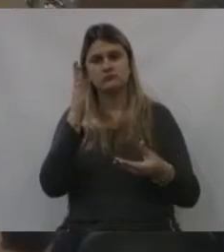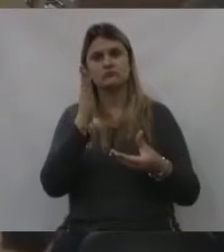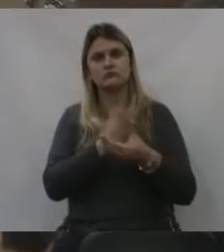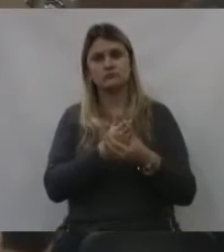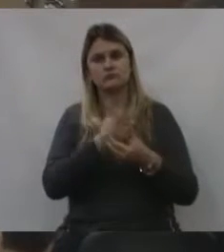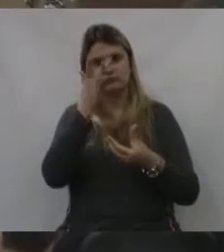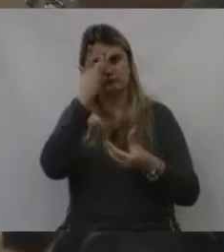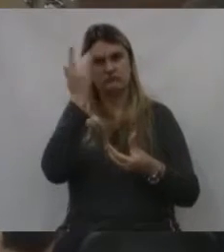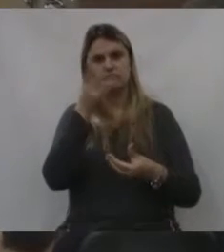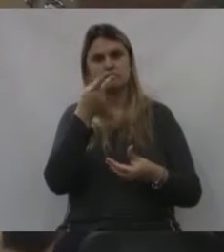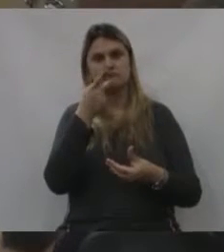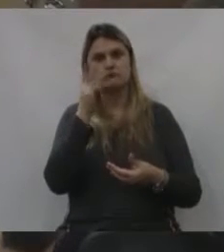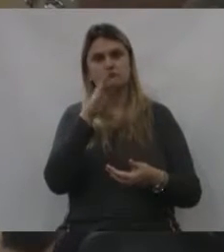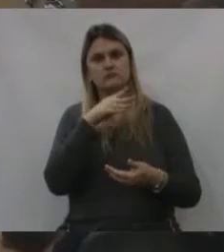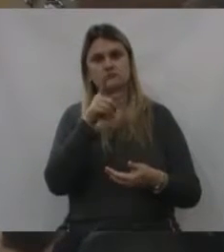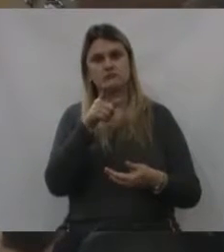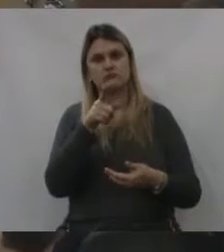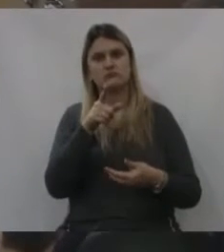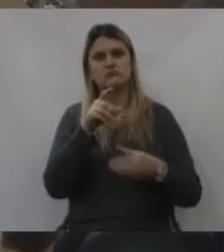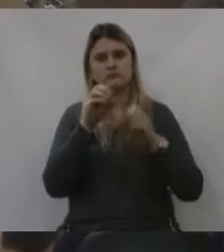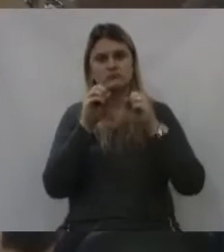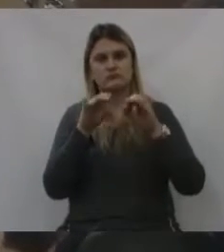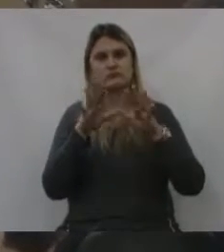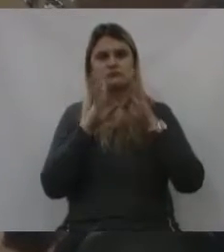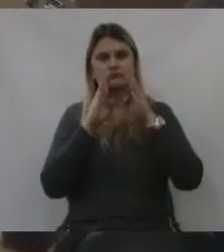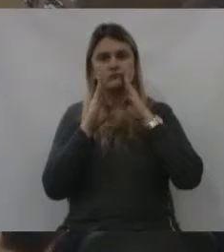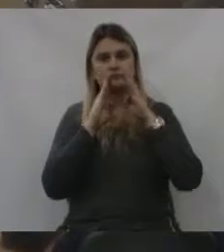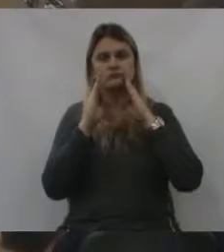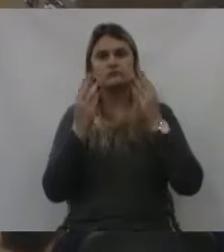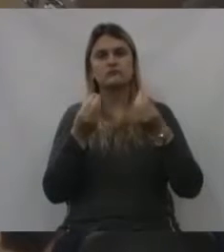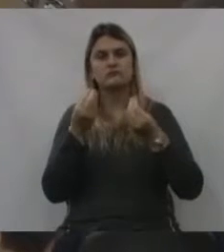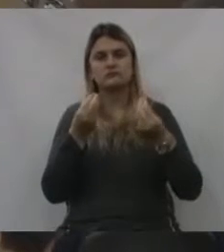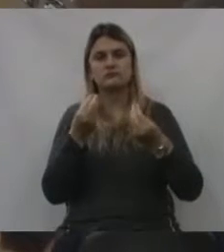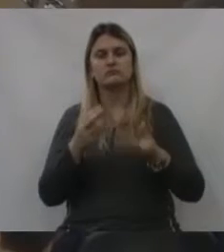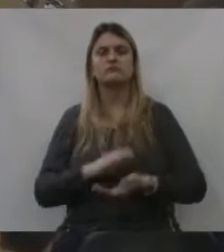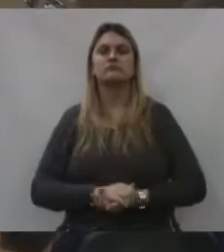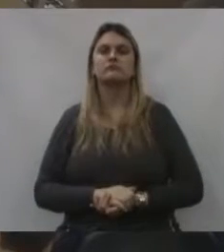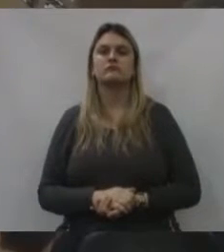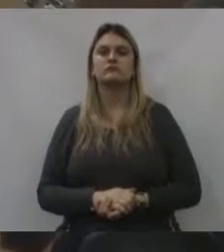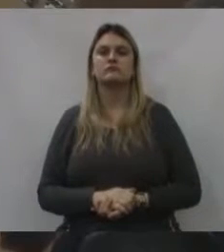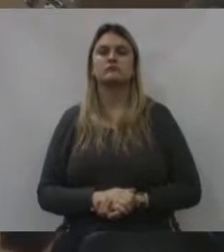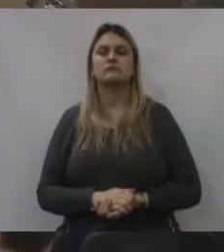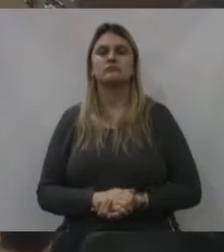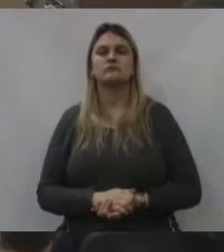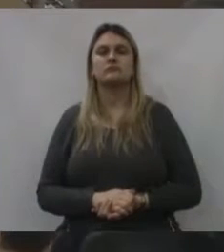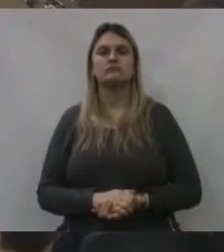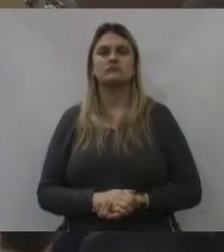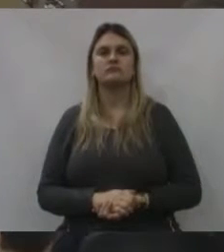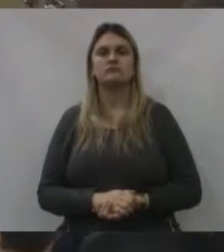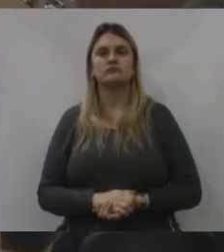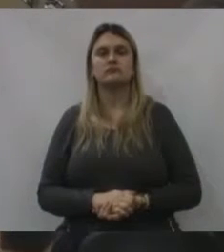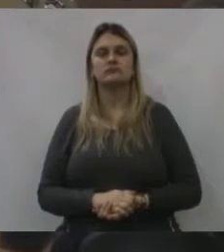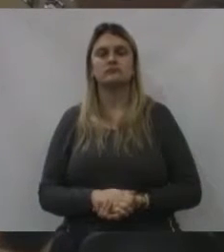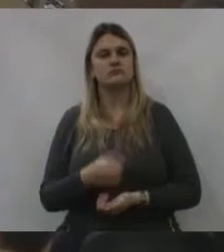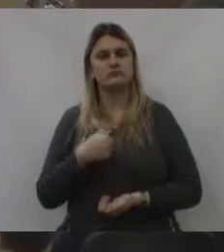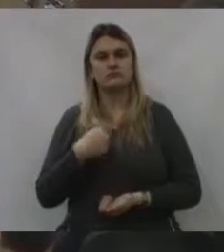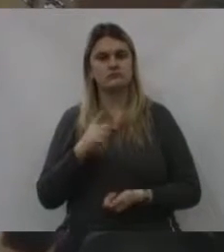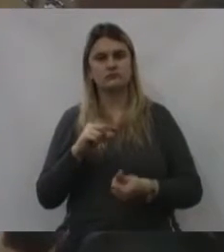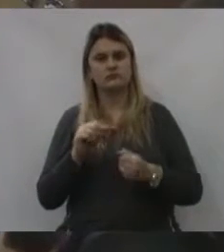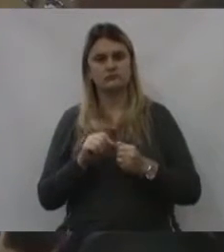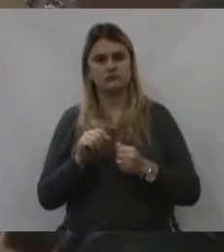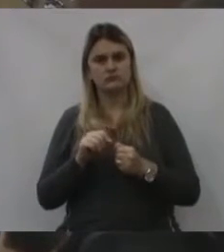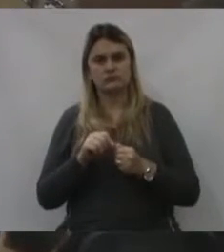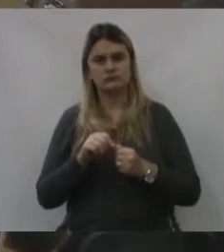processando as pessoas que falaram mal de você nas redes sociais? Não como estou. que você está conduzindo isso? Não